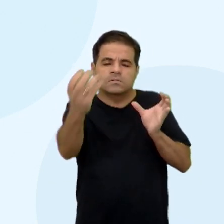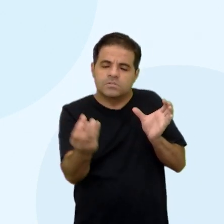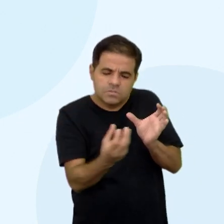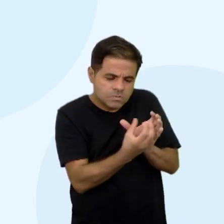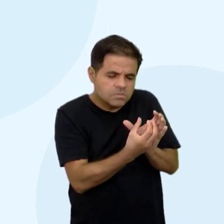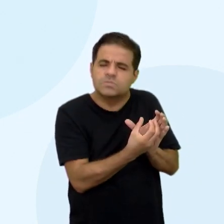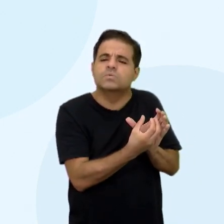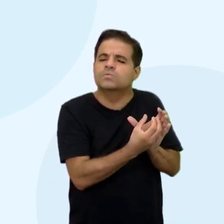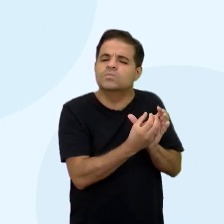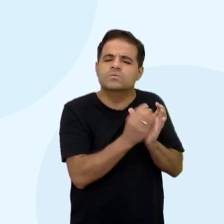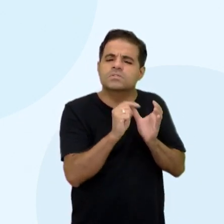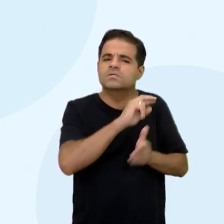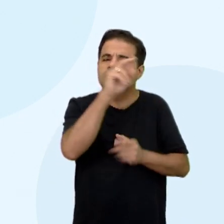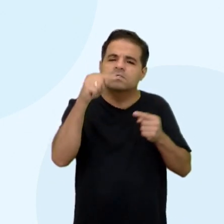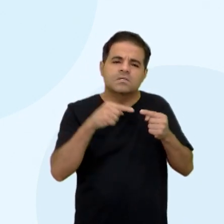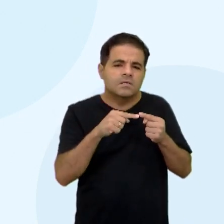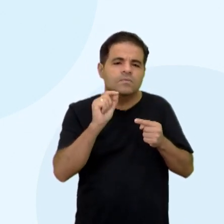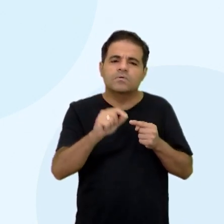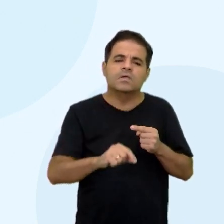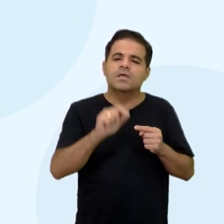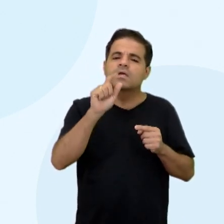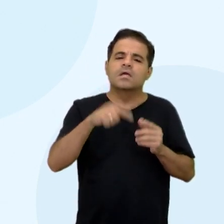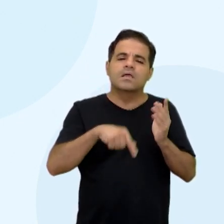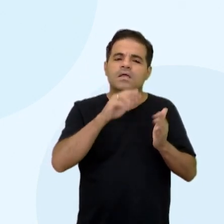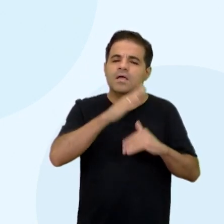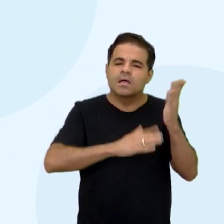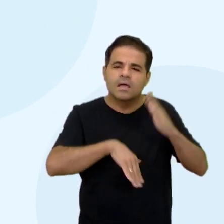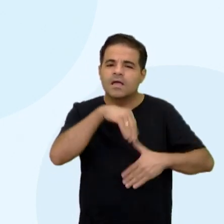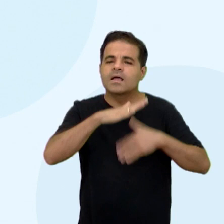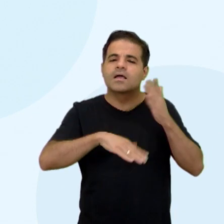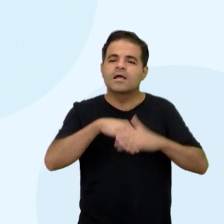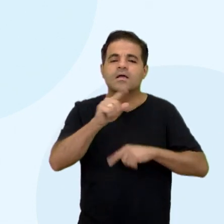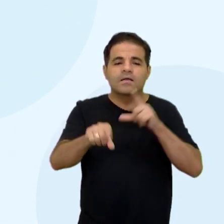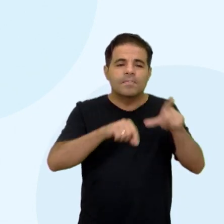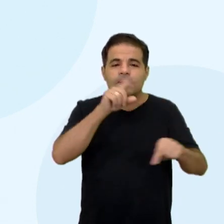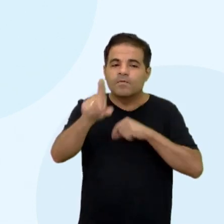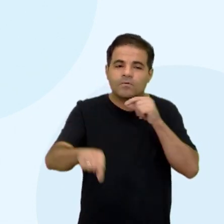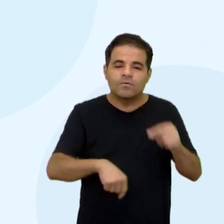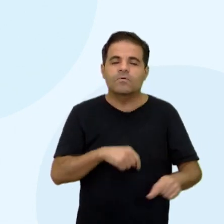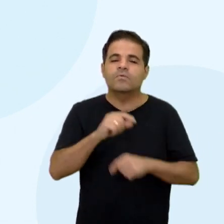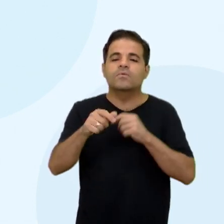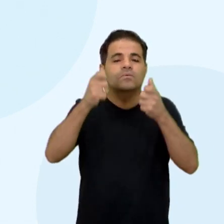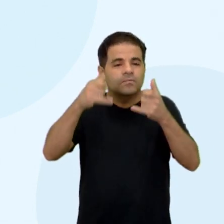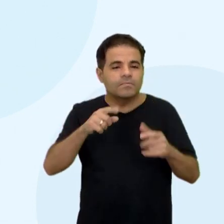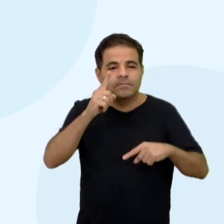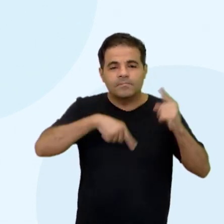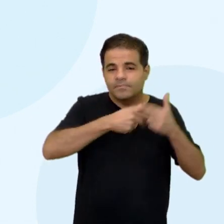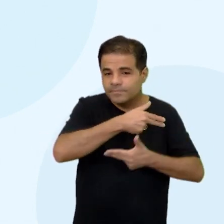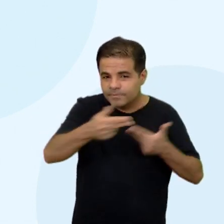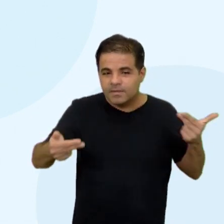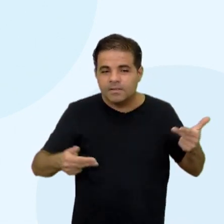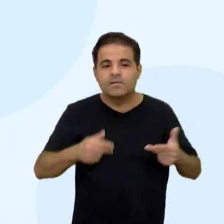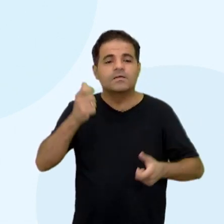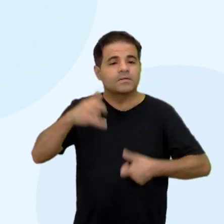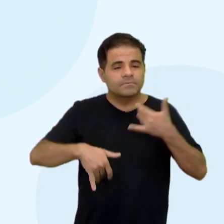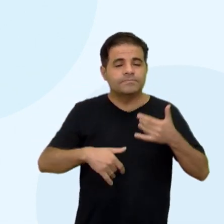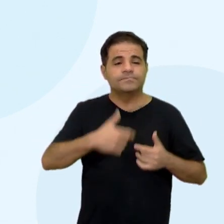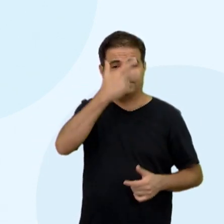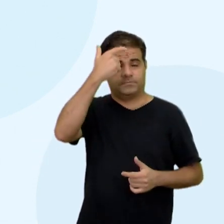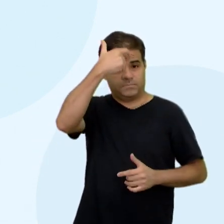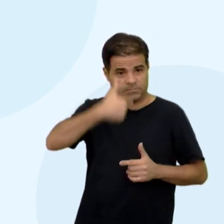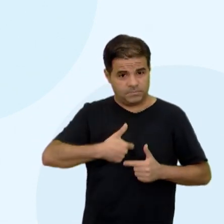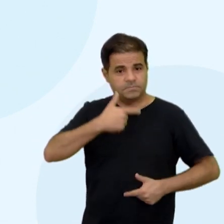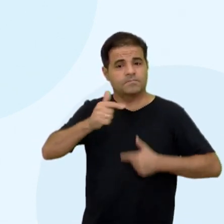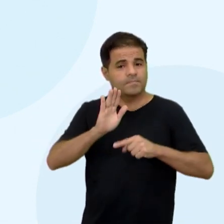forma bem objetiva, curadoria é a prática de selecionar o material pesquisado e organizá-lo de forma